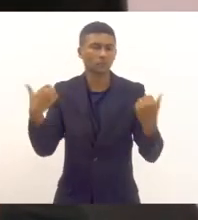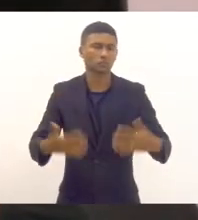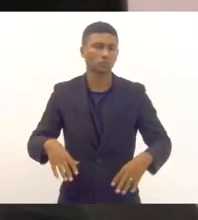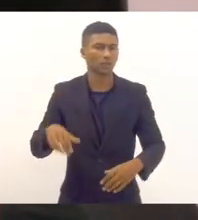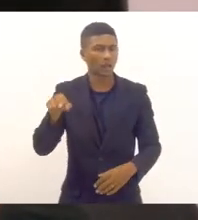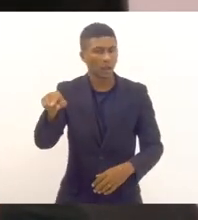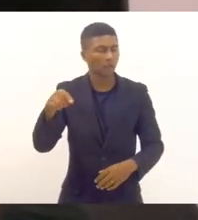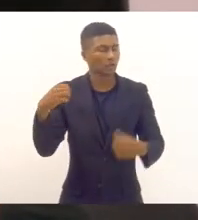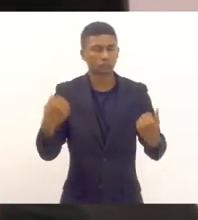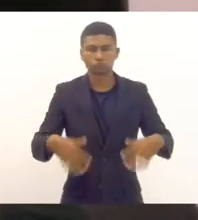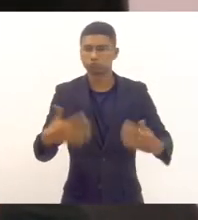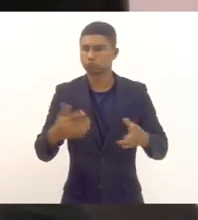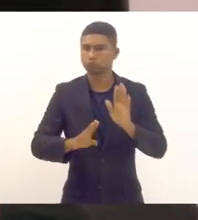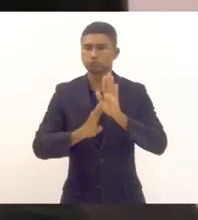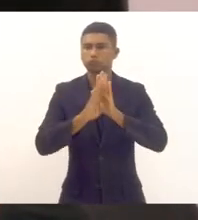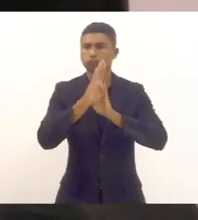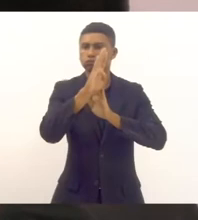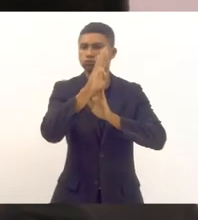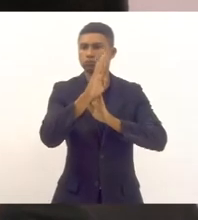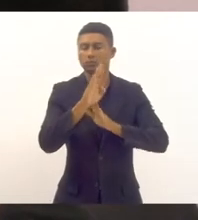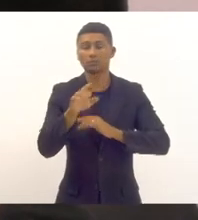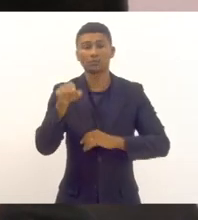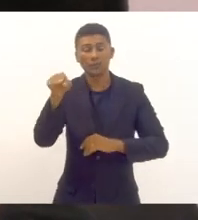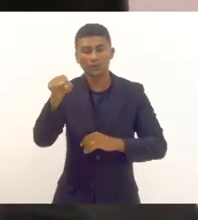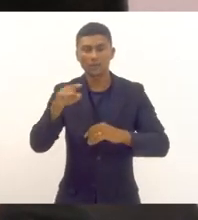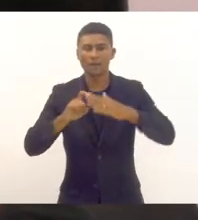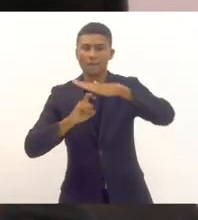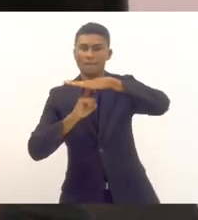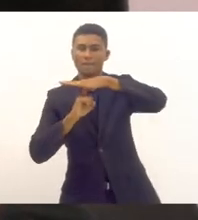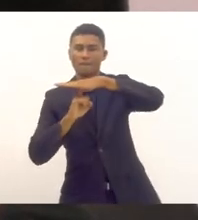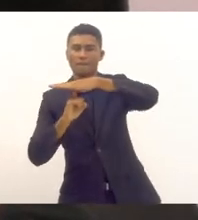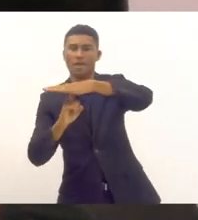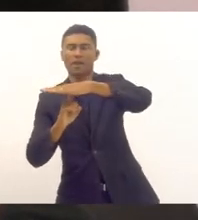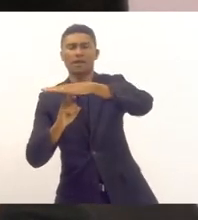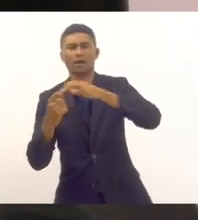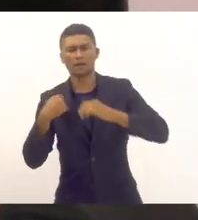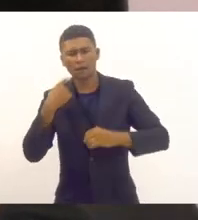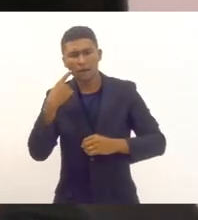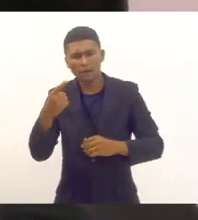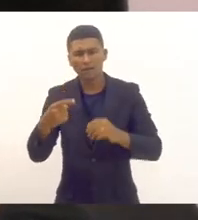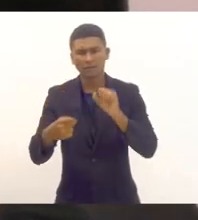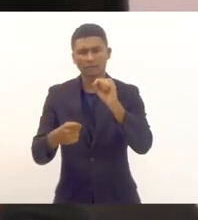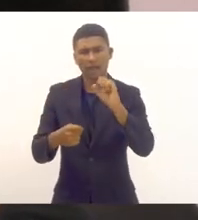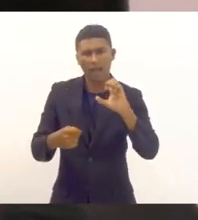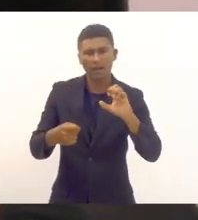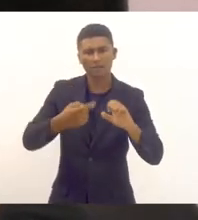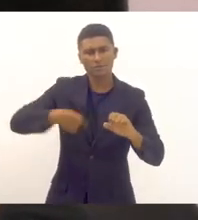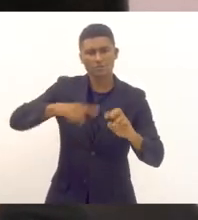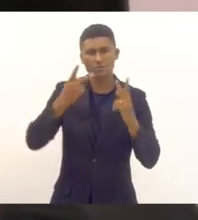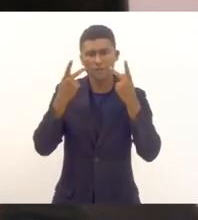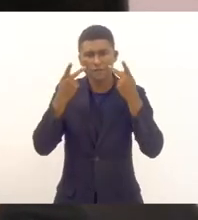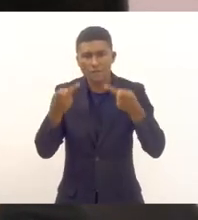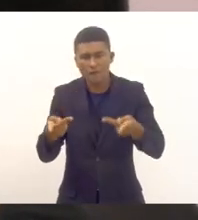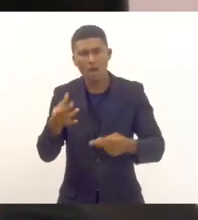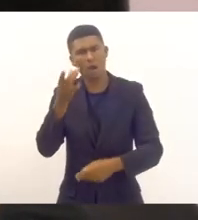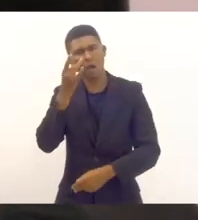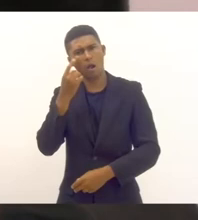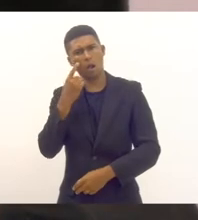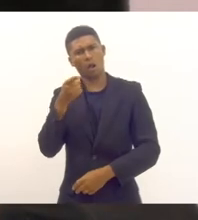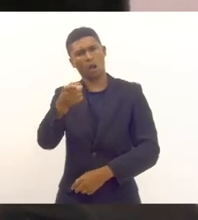Intermodal. Santa Catarina estava com um stand fazendo propaganda do porto